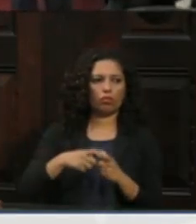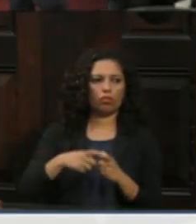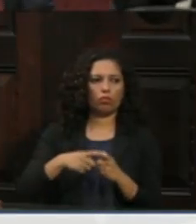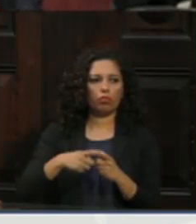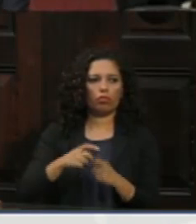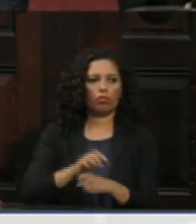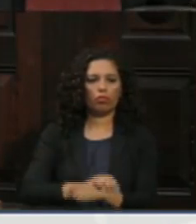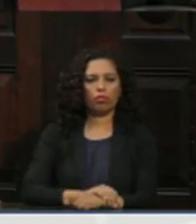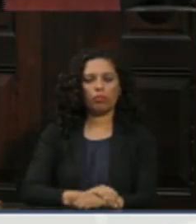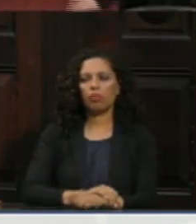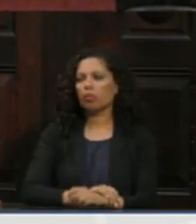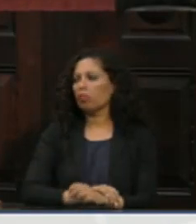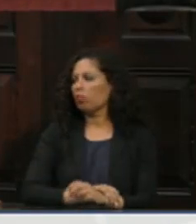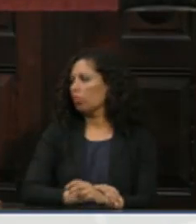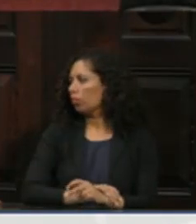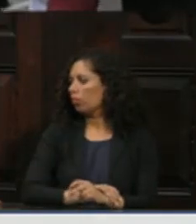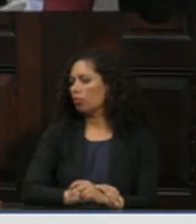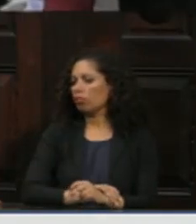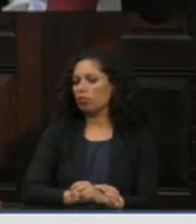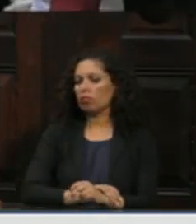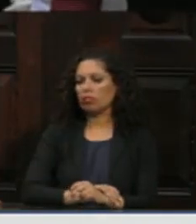Lazzaroni.